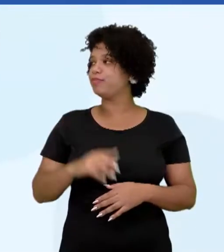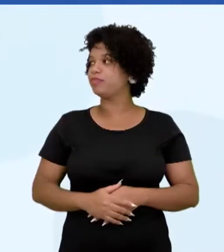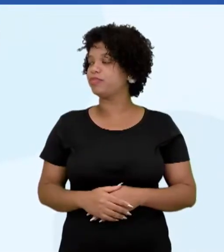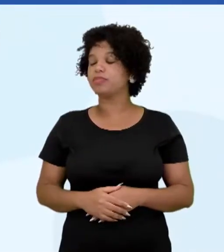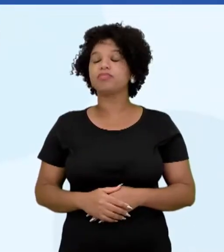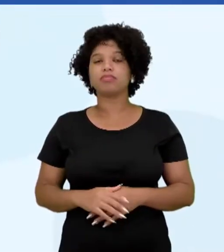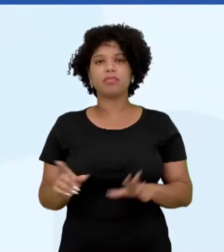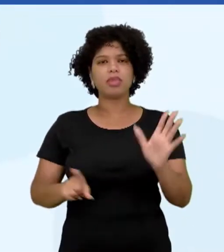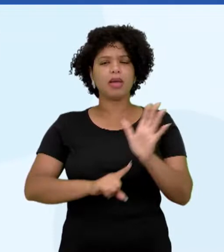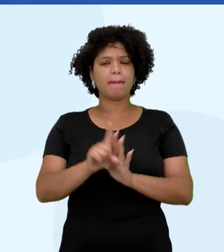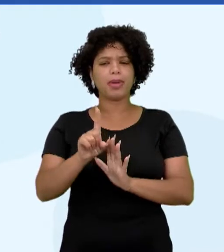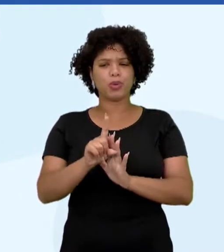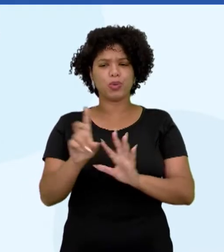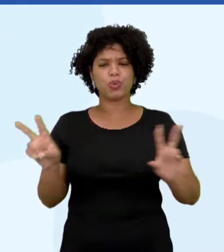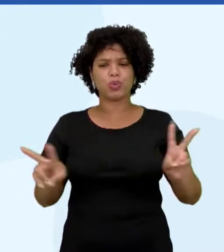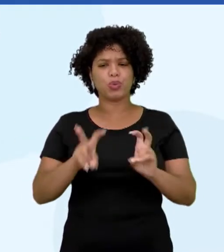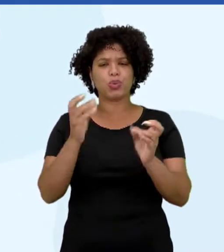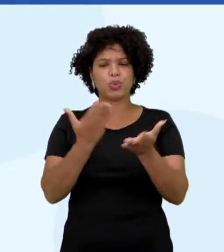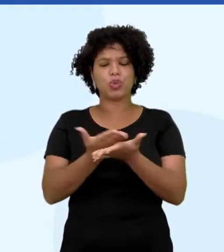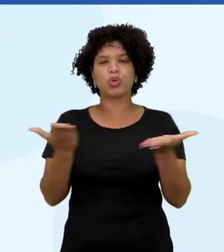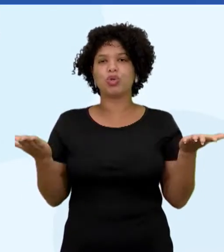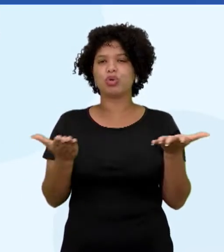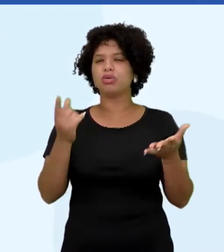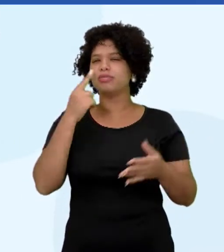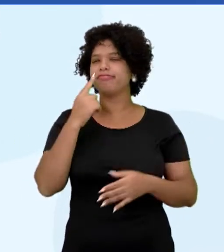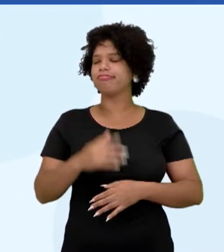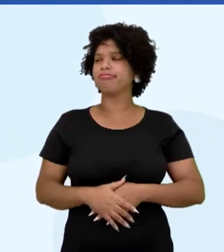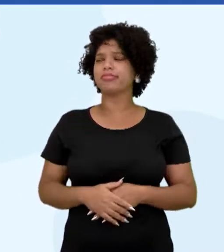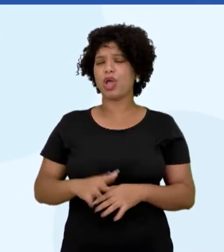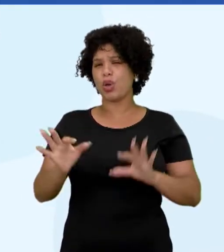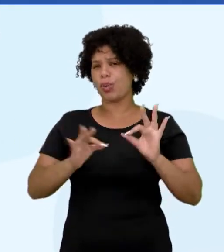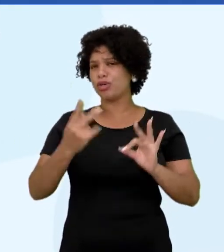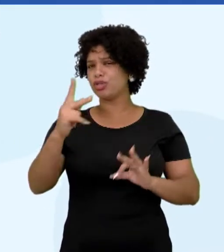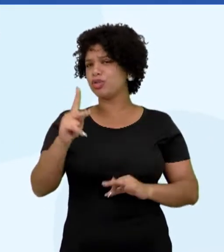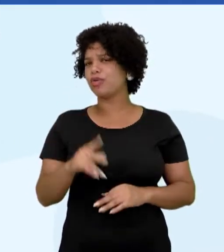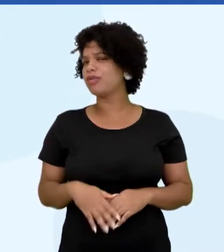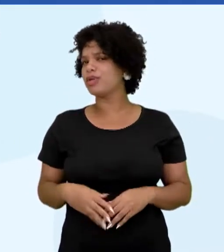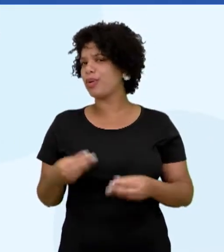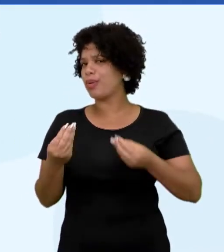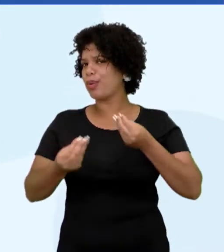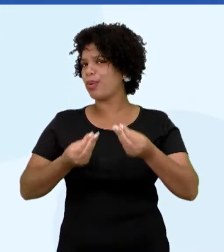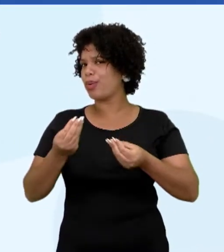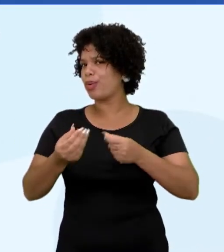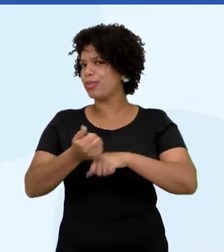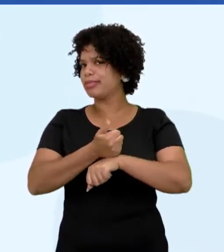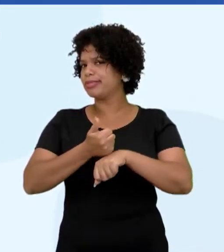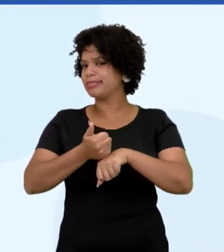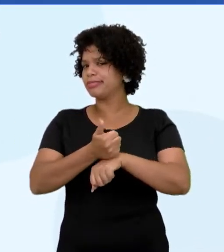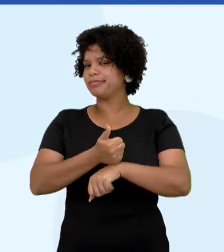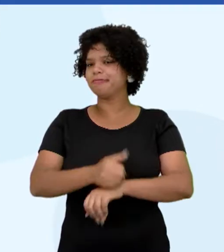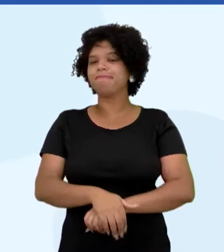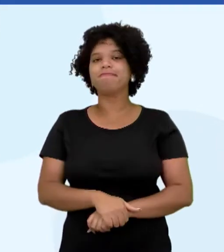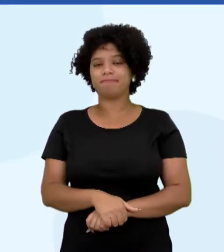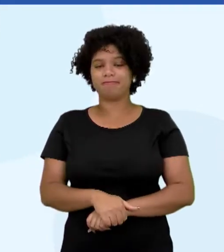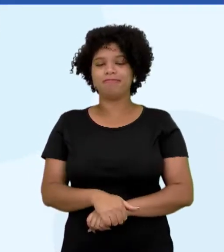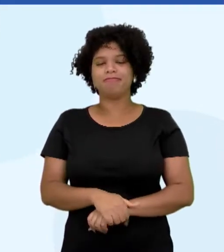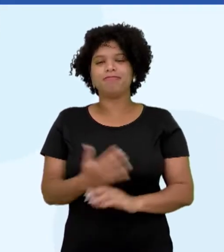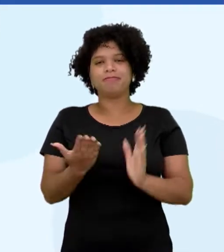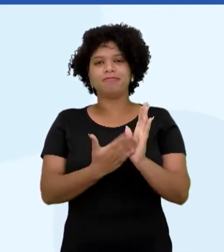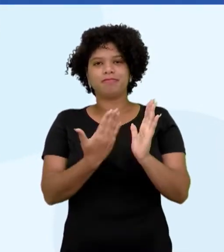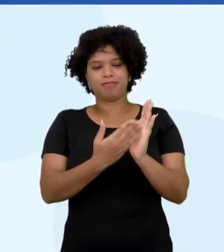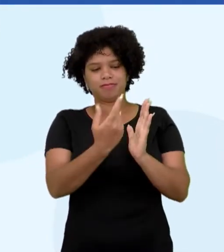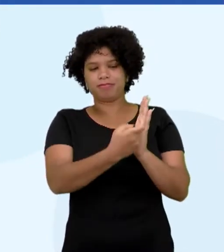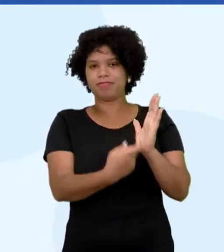é uma pergunta, o título da nossa aula hoje. Como anda o seu projeto profissional? Tá lá no caderno